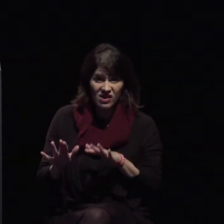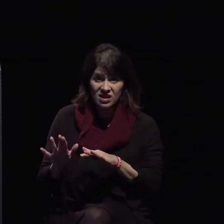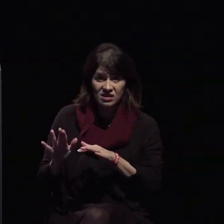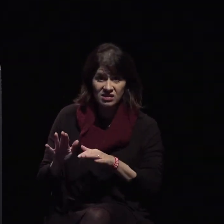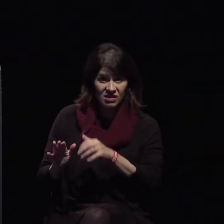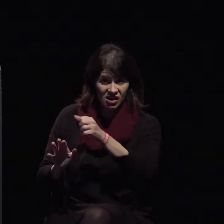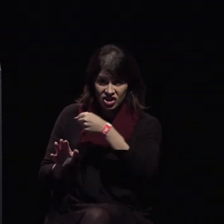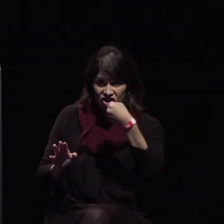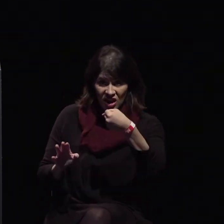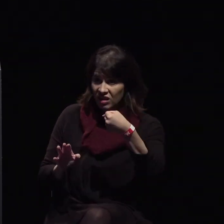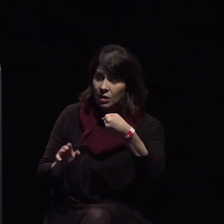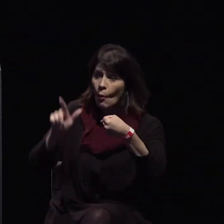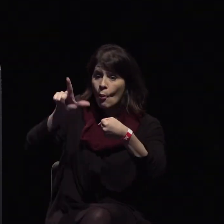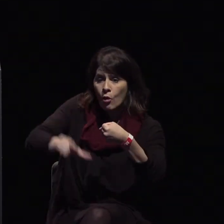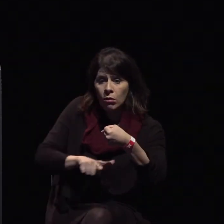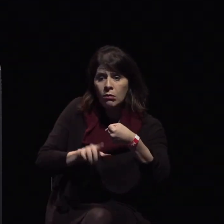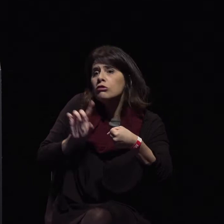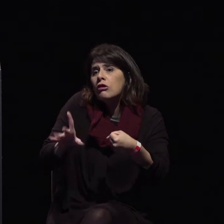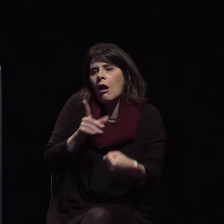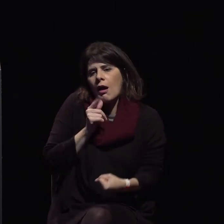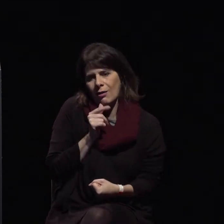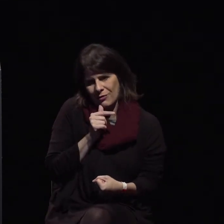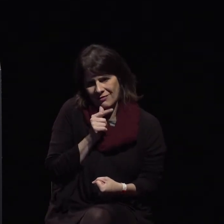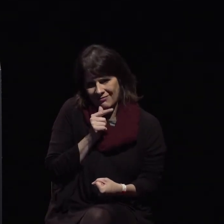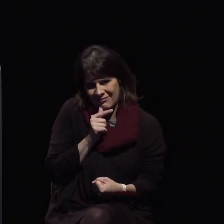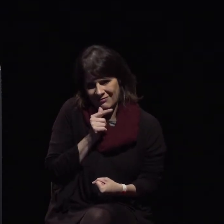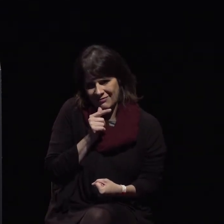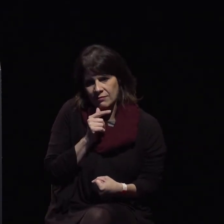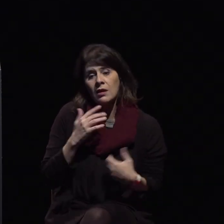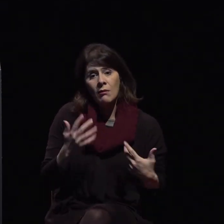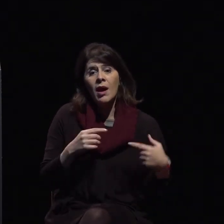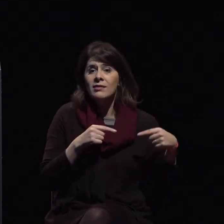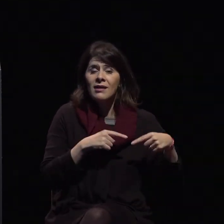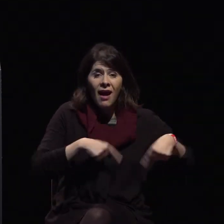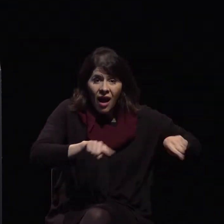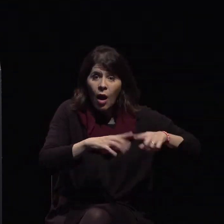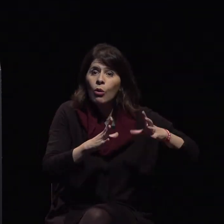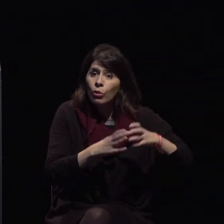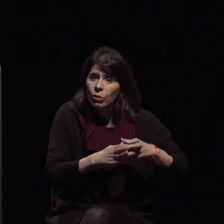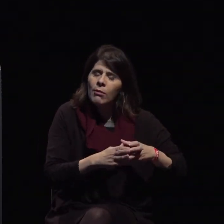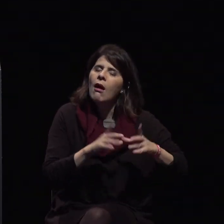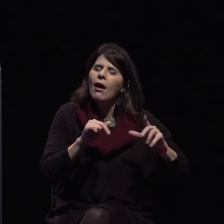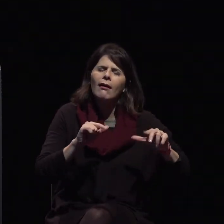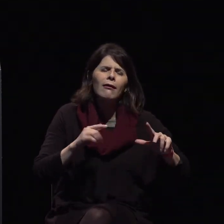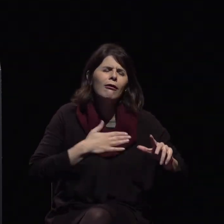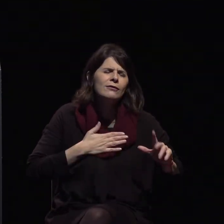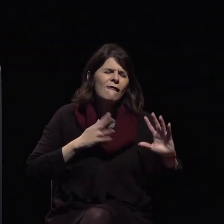comunidades mais festeiras no Maranhão, com o boi e a festa do Divino Espírito Santo.